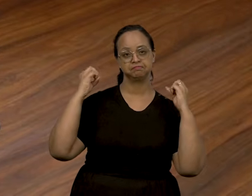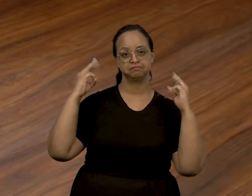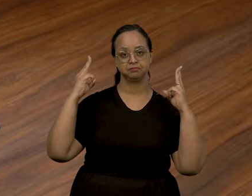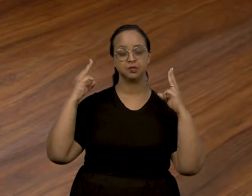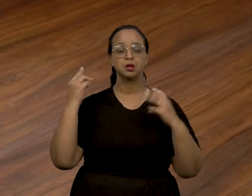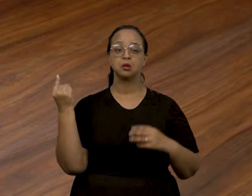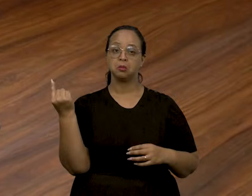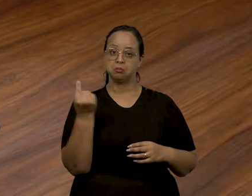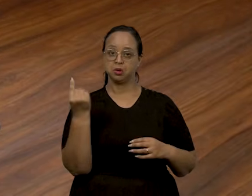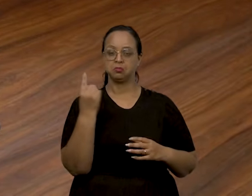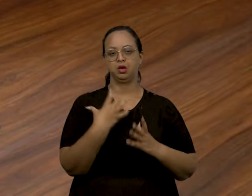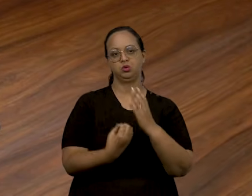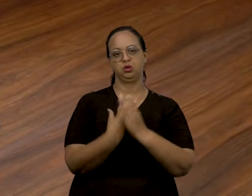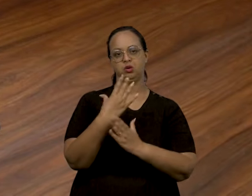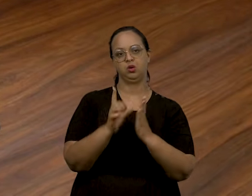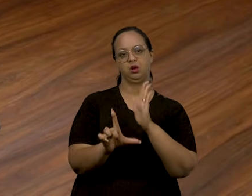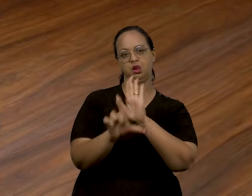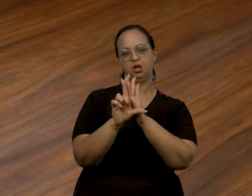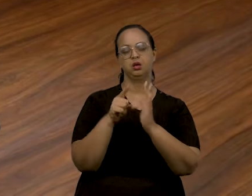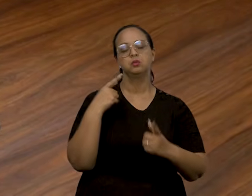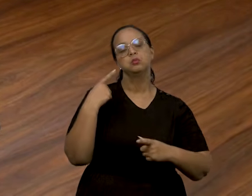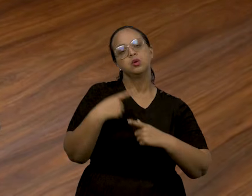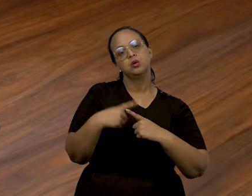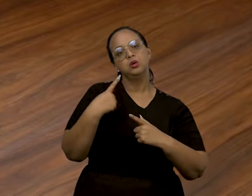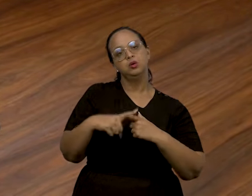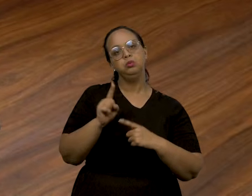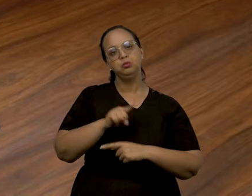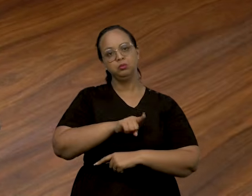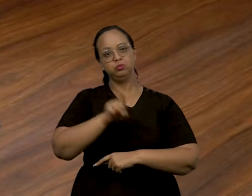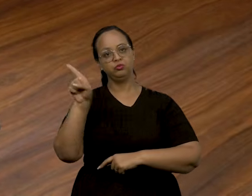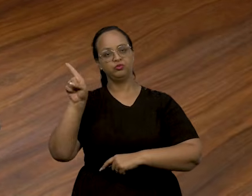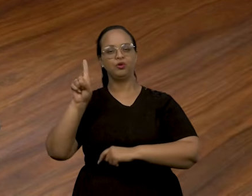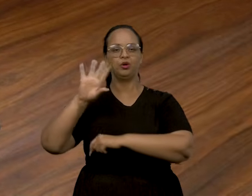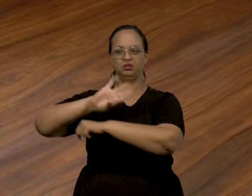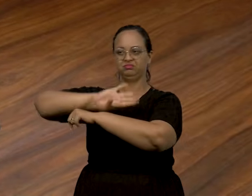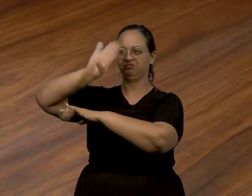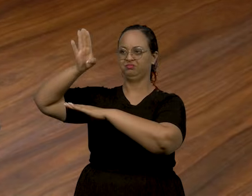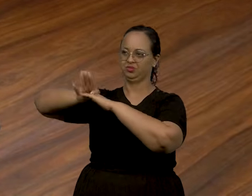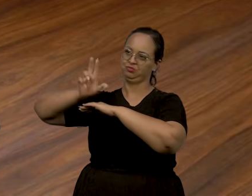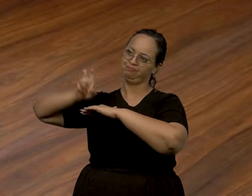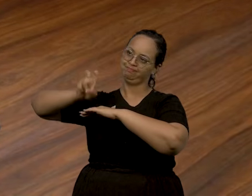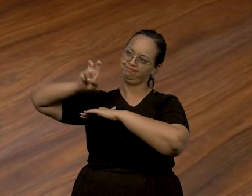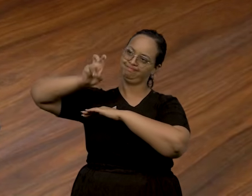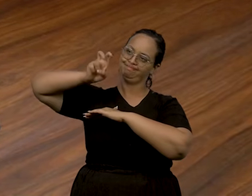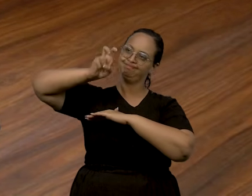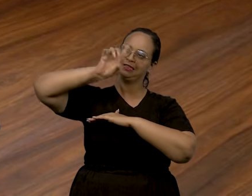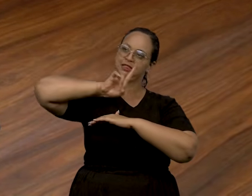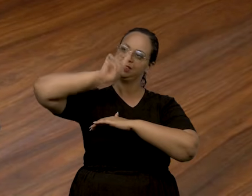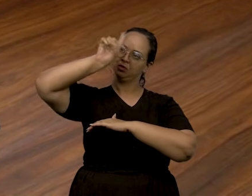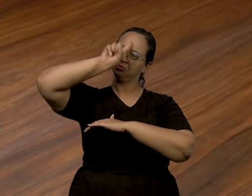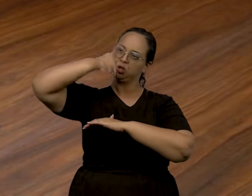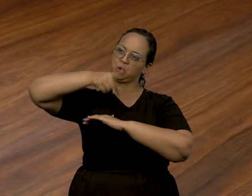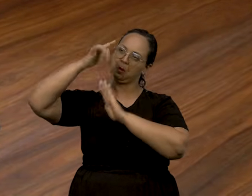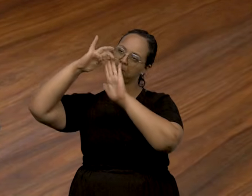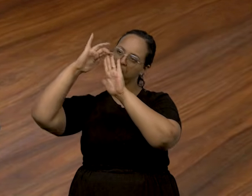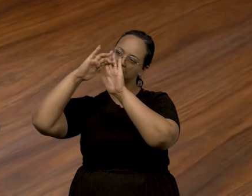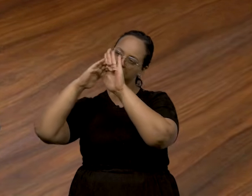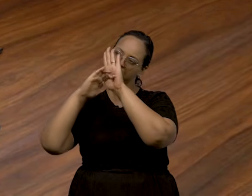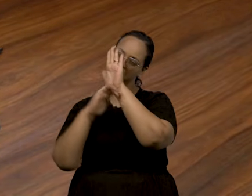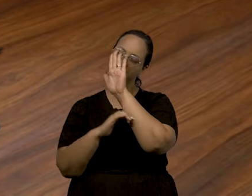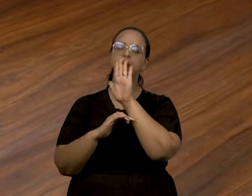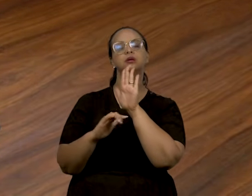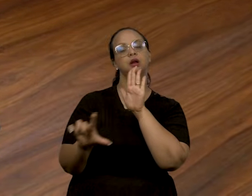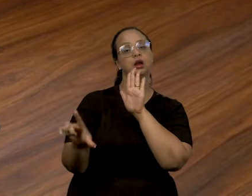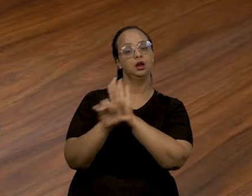fazia esse julgamento, né, essa parte em colocar. E aqui, meus irmãos, vale um adentro que o juiz, né, ele